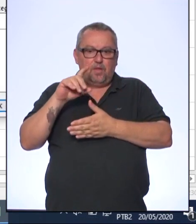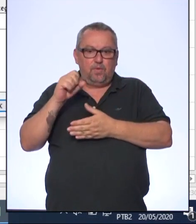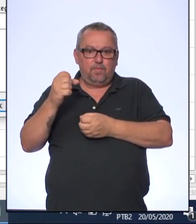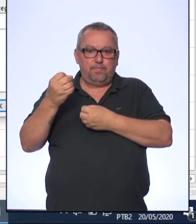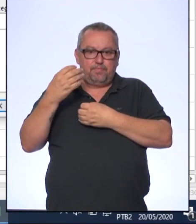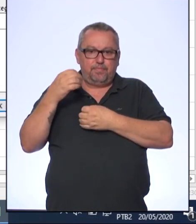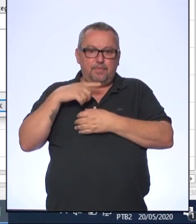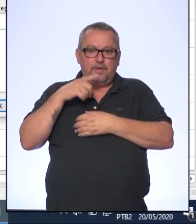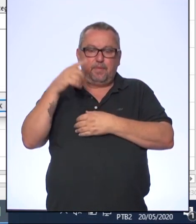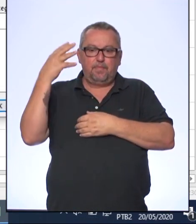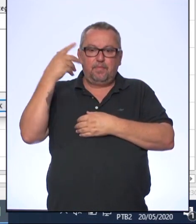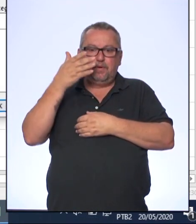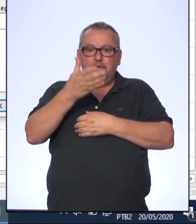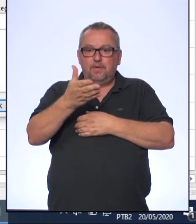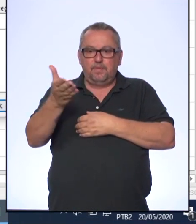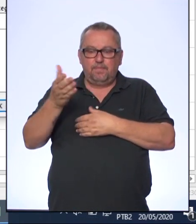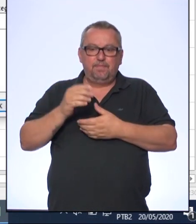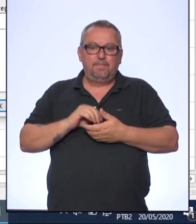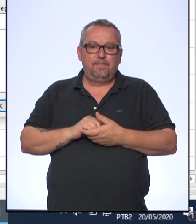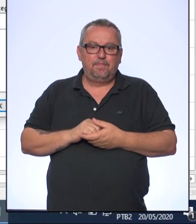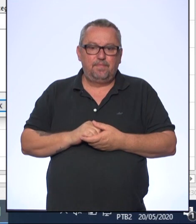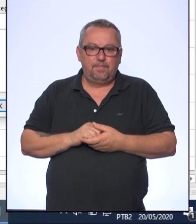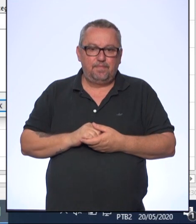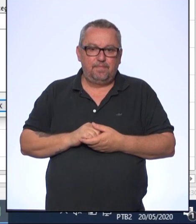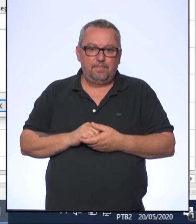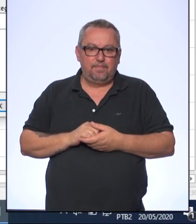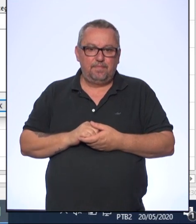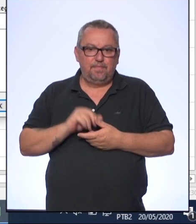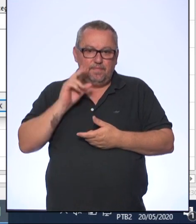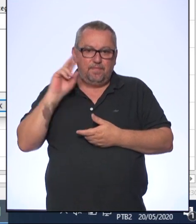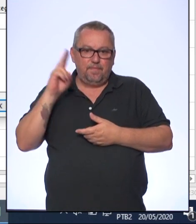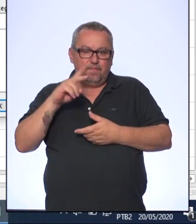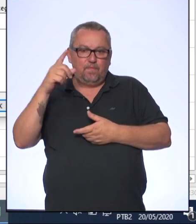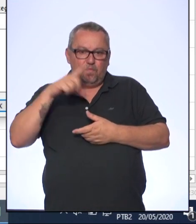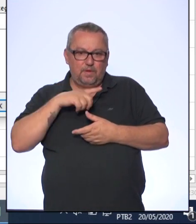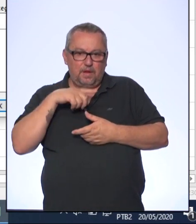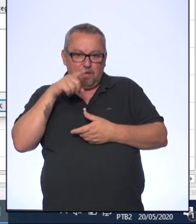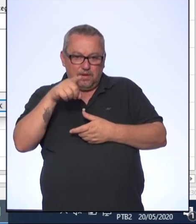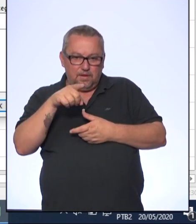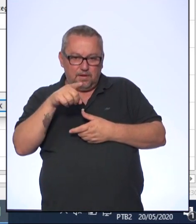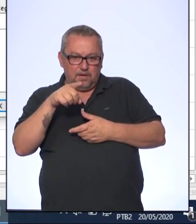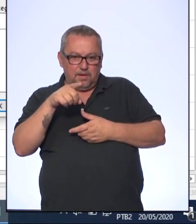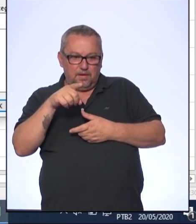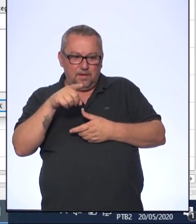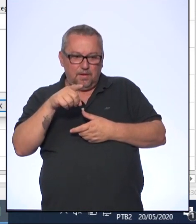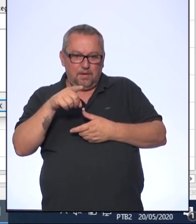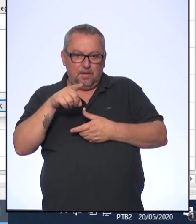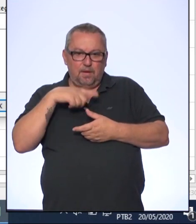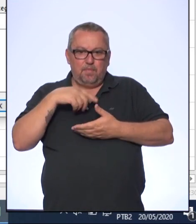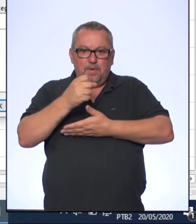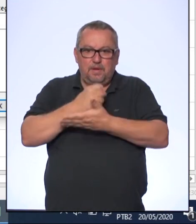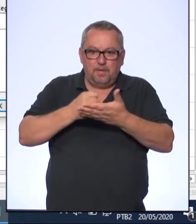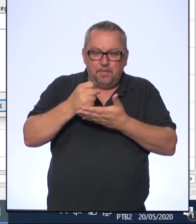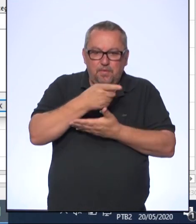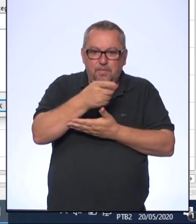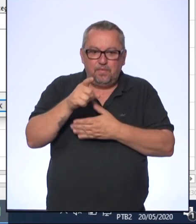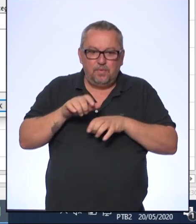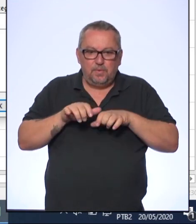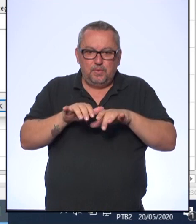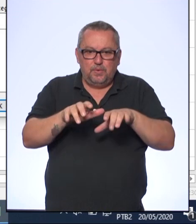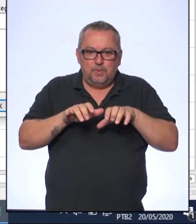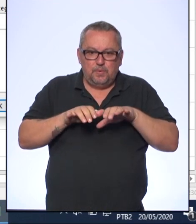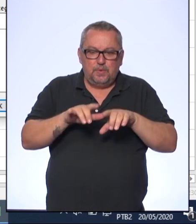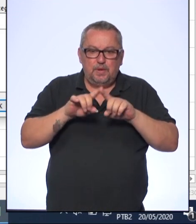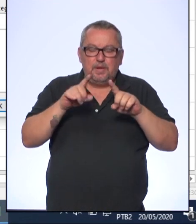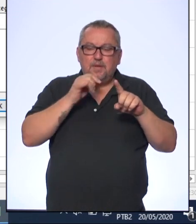bonitinho aqui, ó, selecione os dados. Tá vendo onde está aqui, ó? Basicamente, para você digitar,